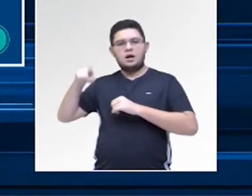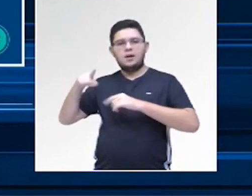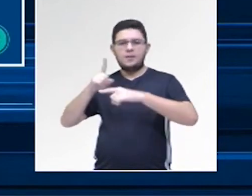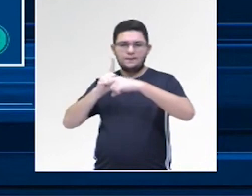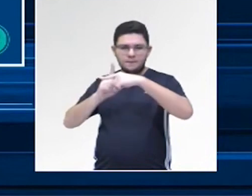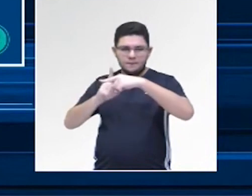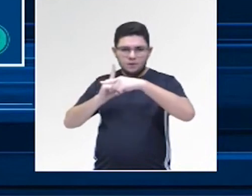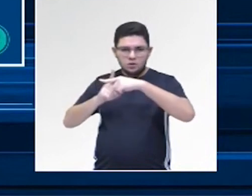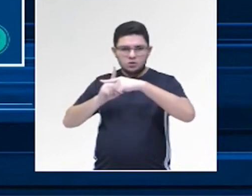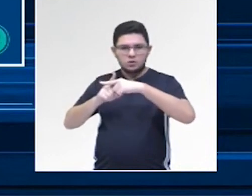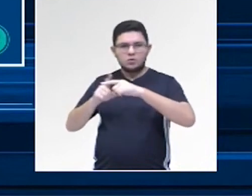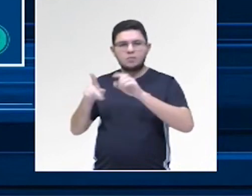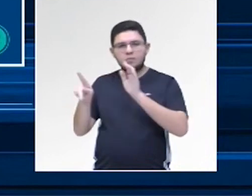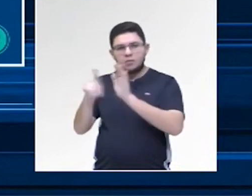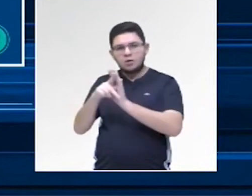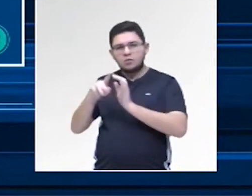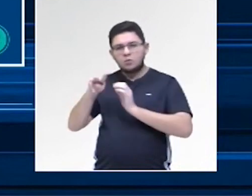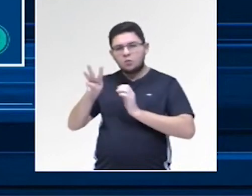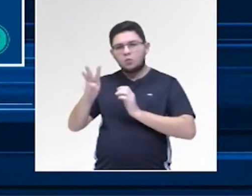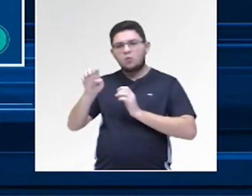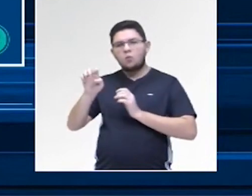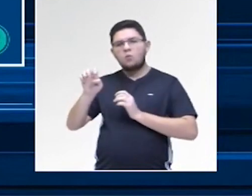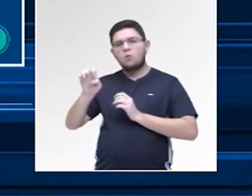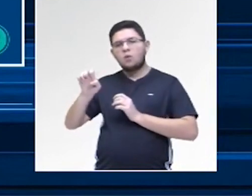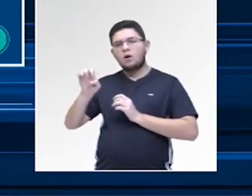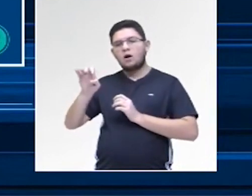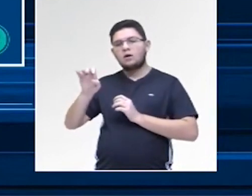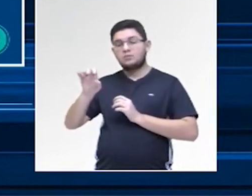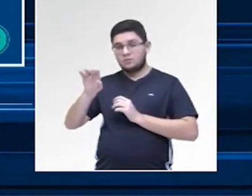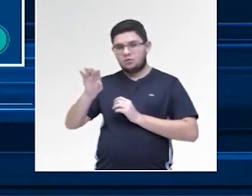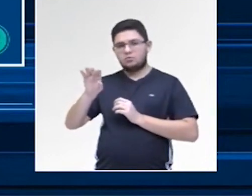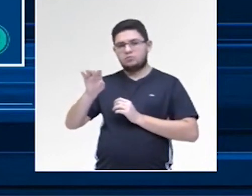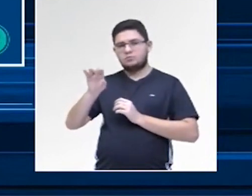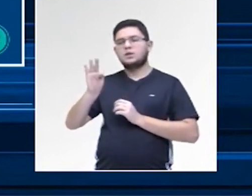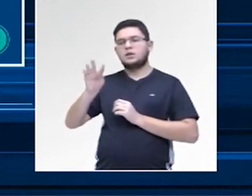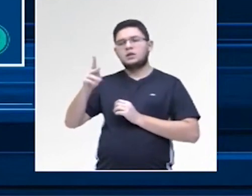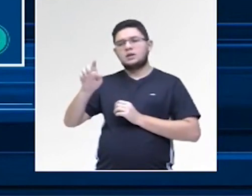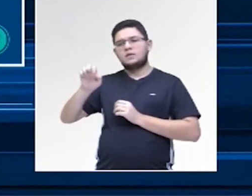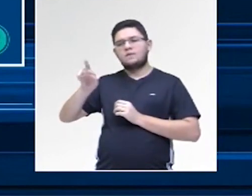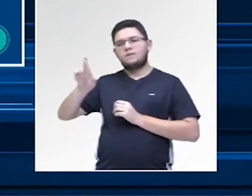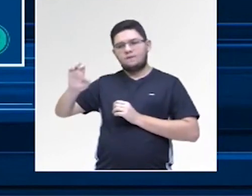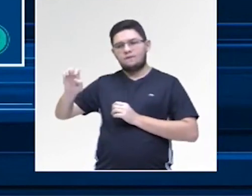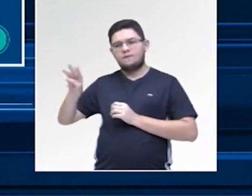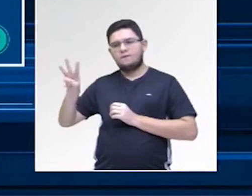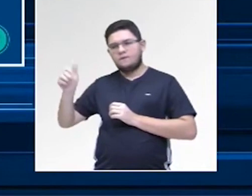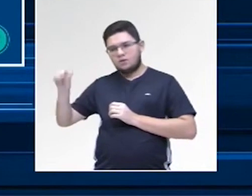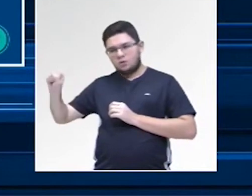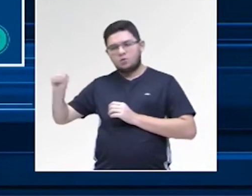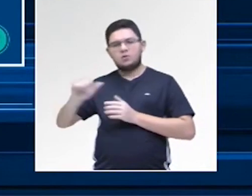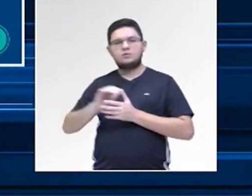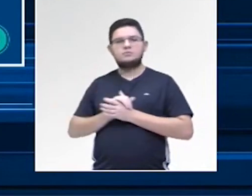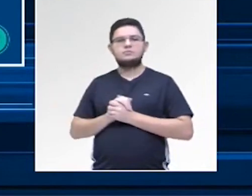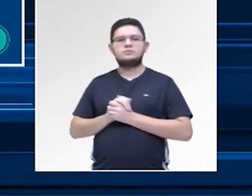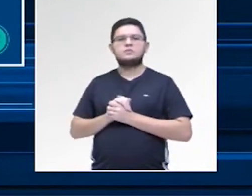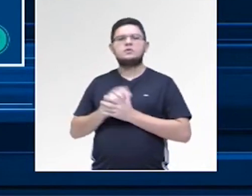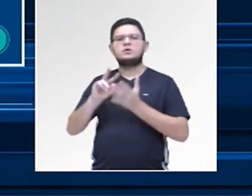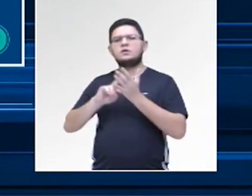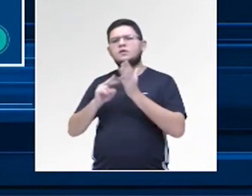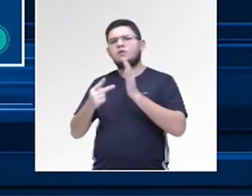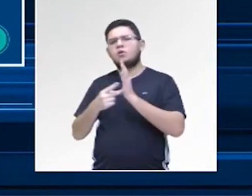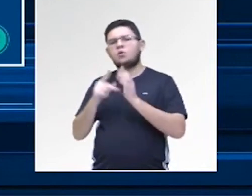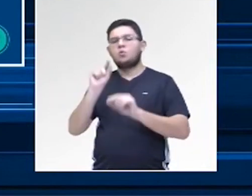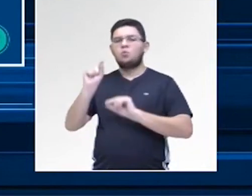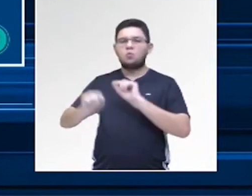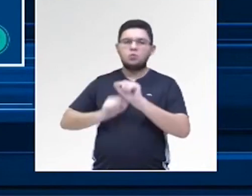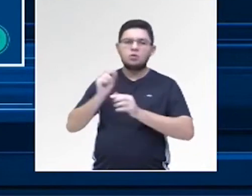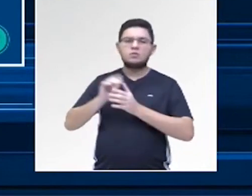do there to be no passado, que é o there was. Havia a famous train station here. Havia, né, uma